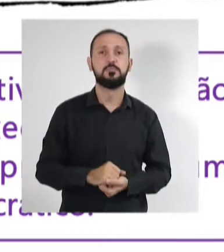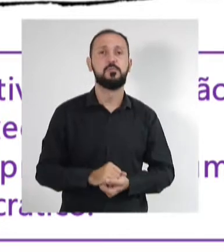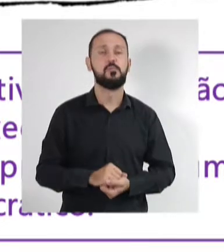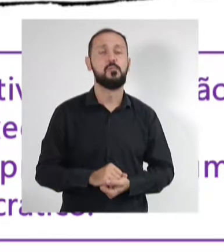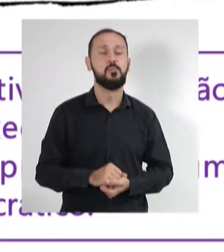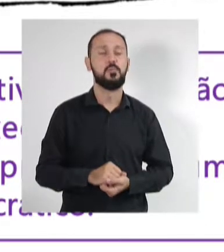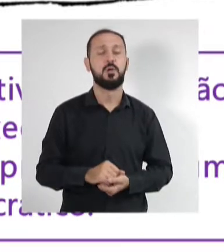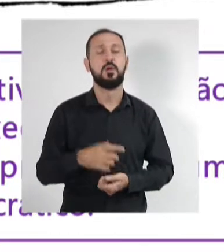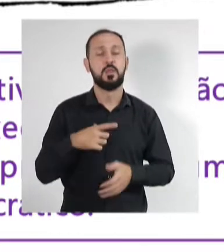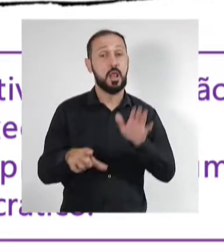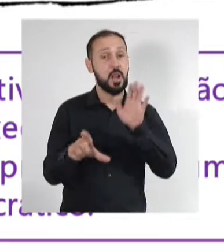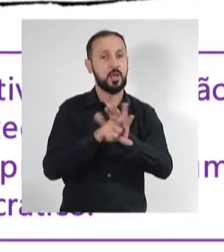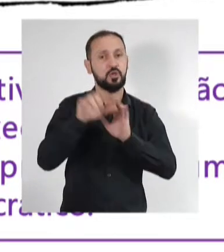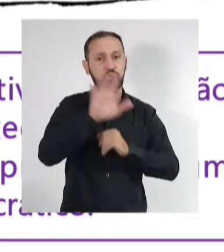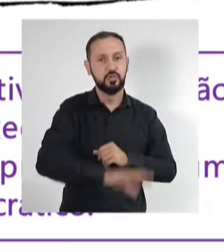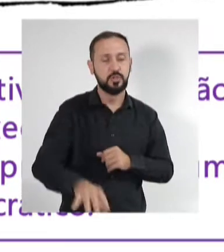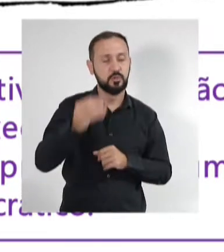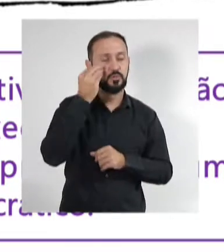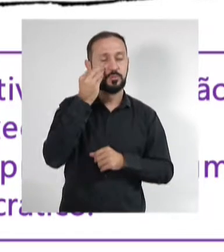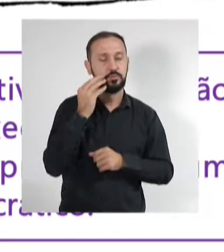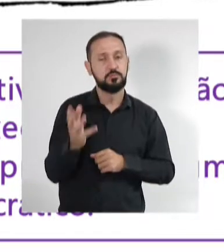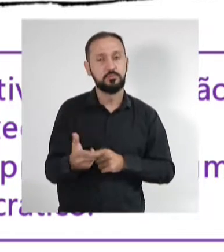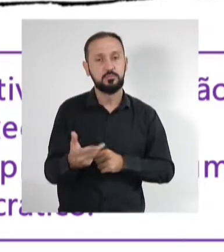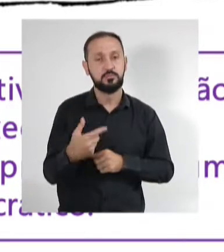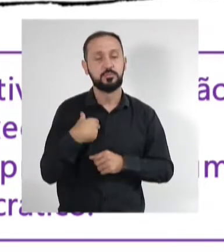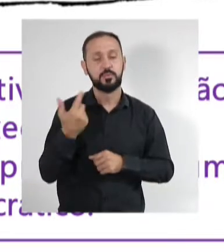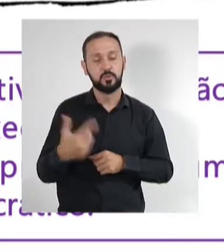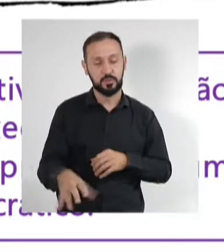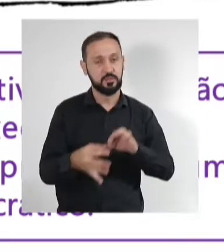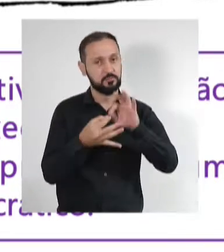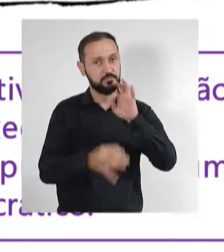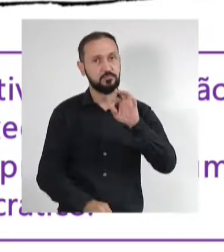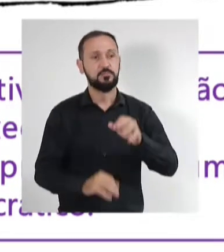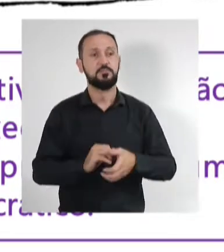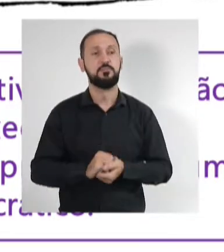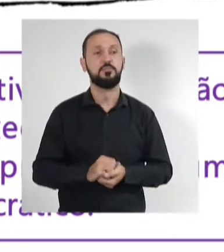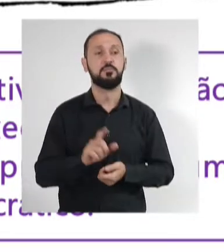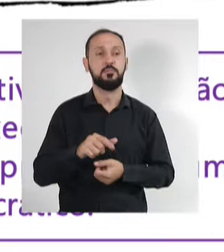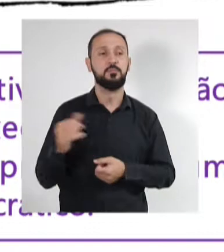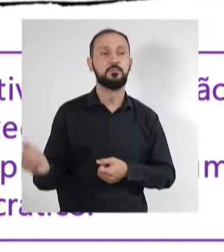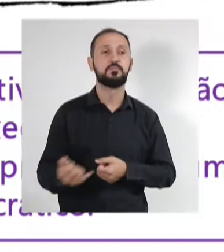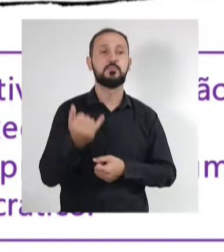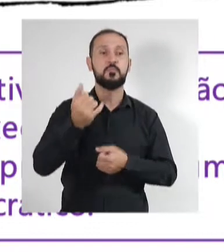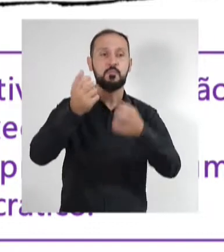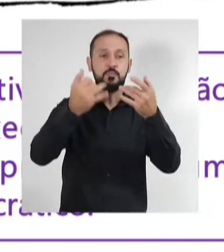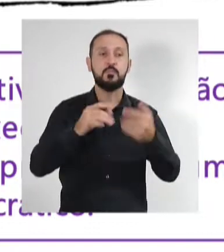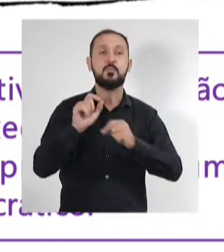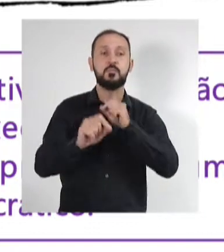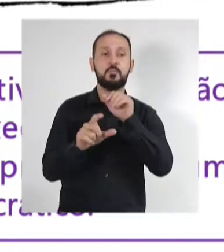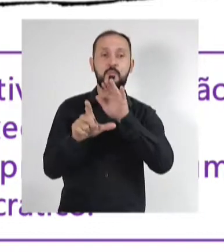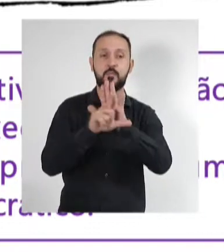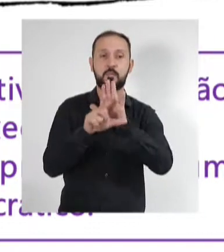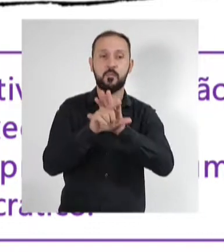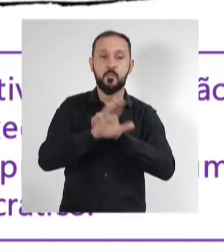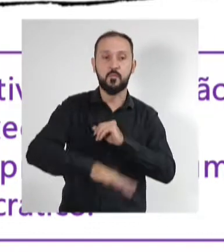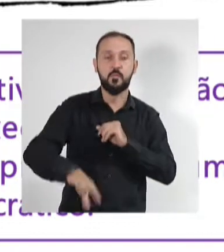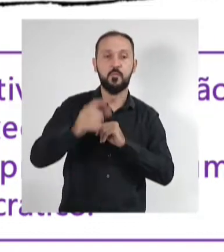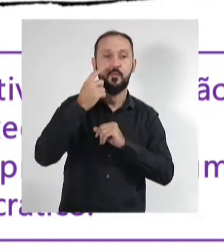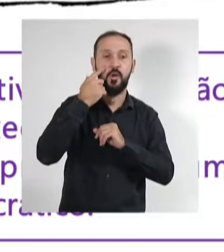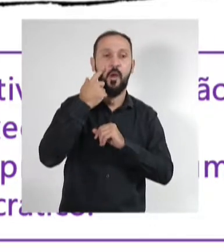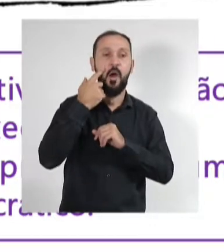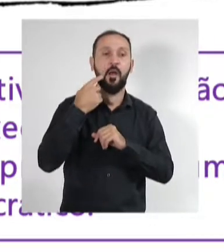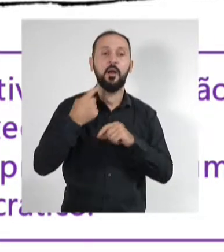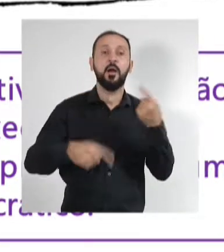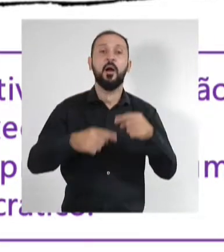Entrando na Lei Geral de Proteção de Dados, eu estou tentando correr para não me estender muito. É importante ressaltar que a Lei Geral de Proteção de Dados, ou a